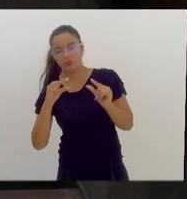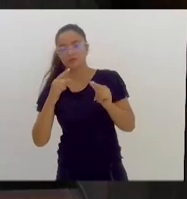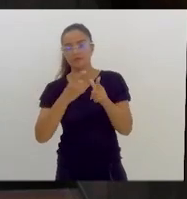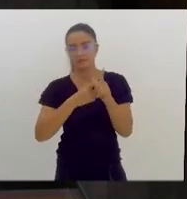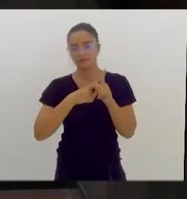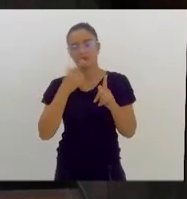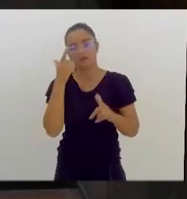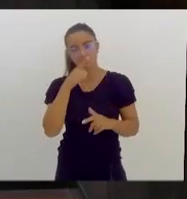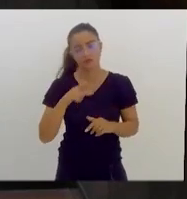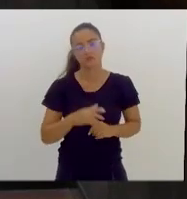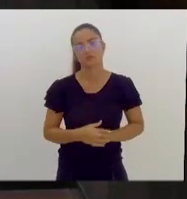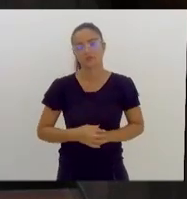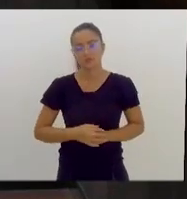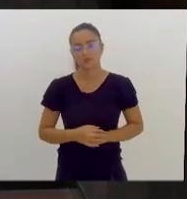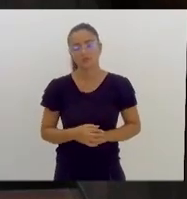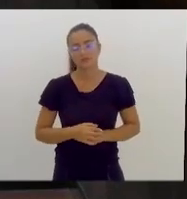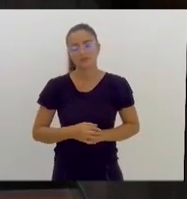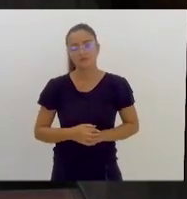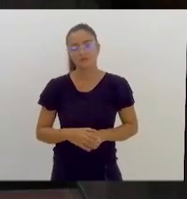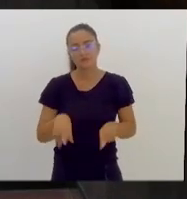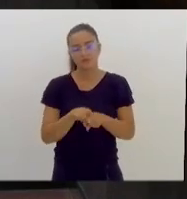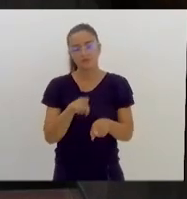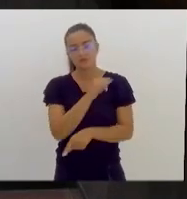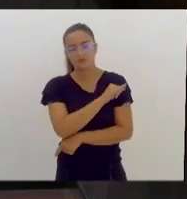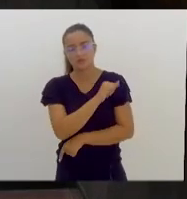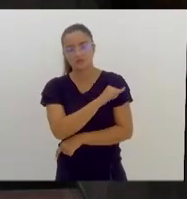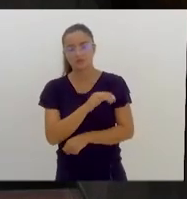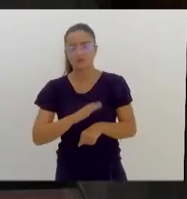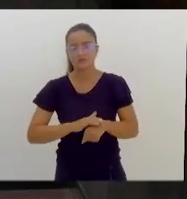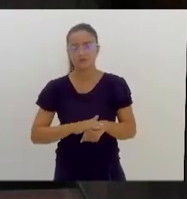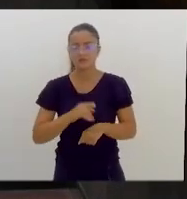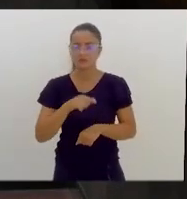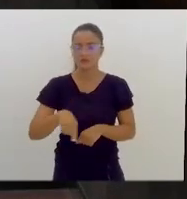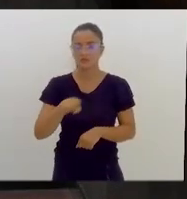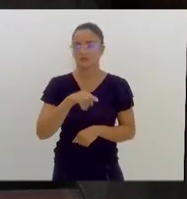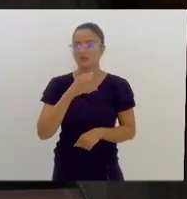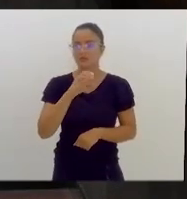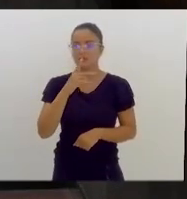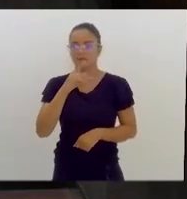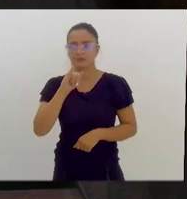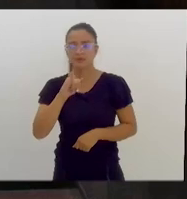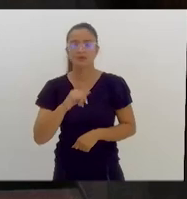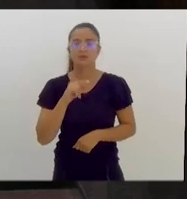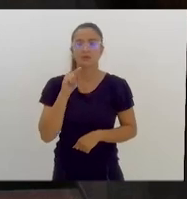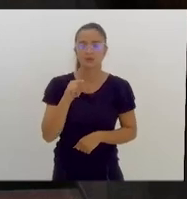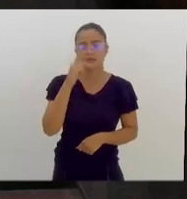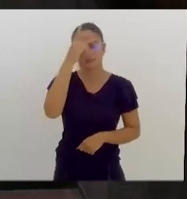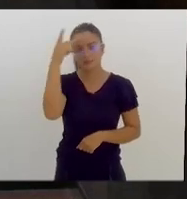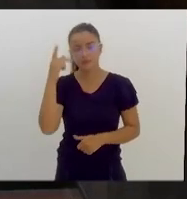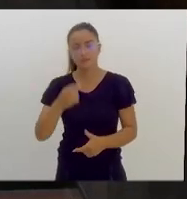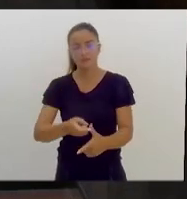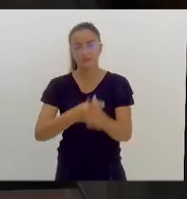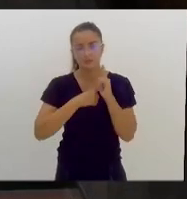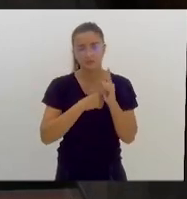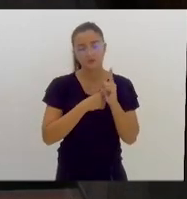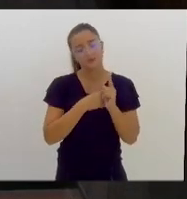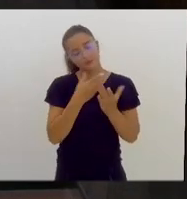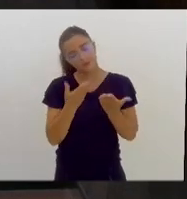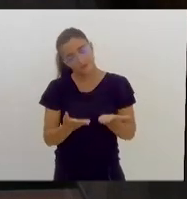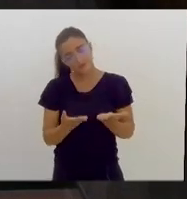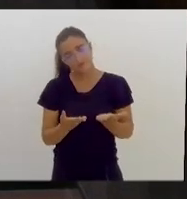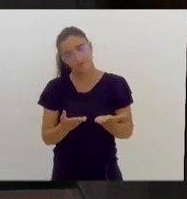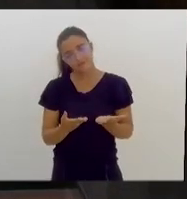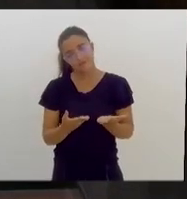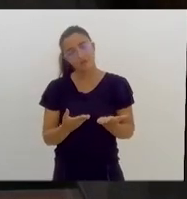objetiva, o que o Rio de Janeiro fez no âmbito dessa CPI foi o que o cidadão endividado faz com a sua instituição